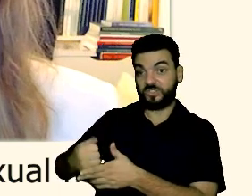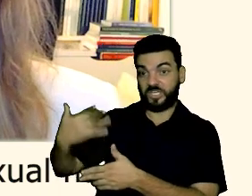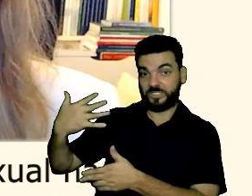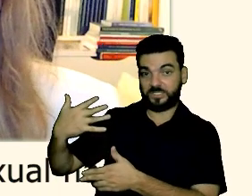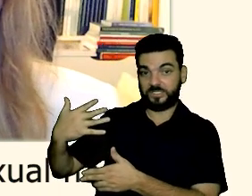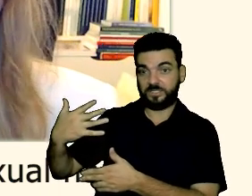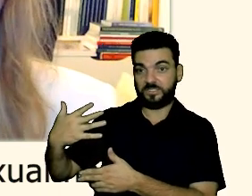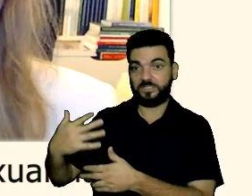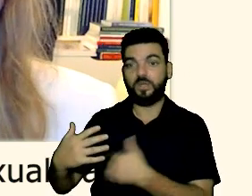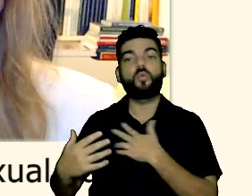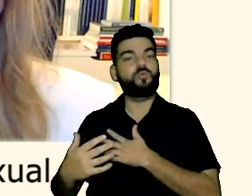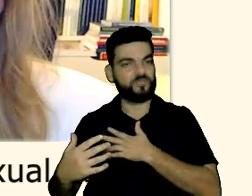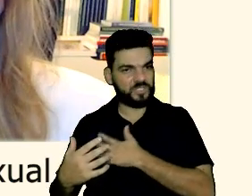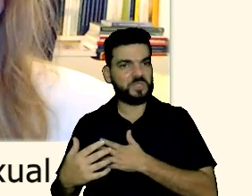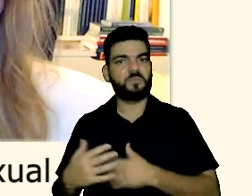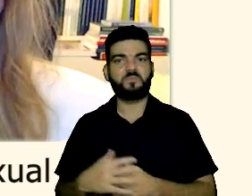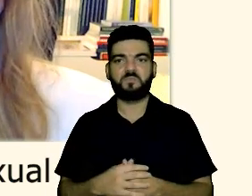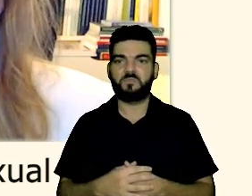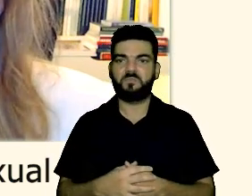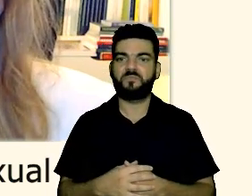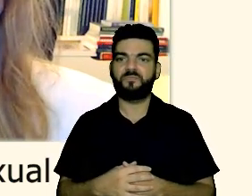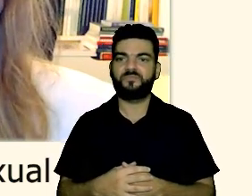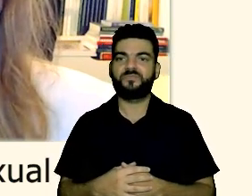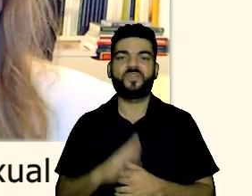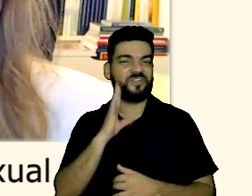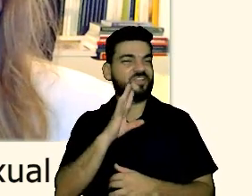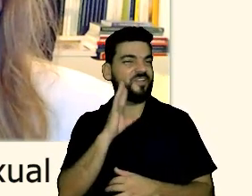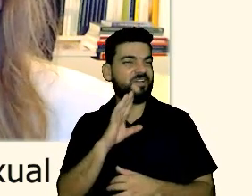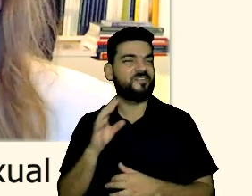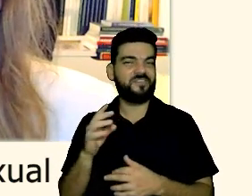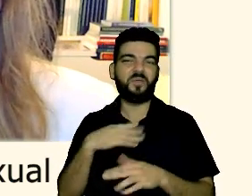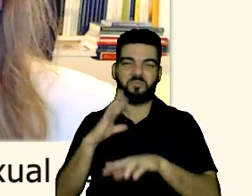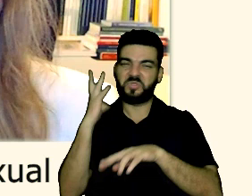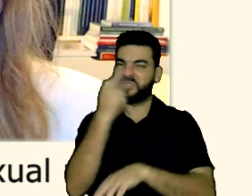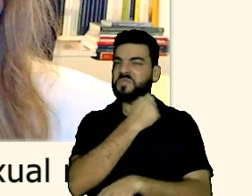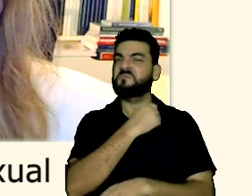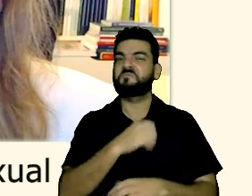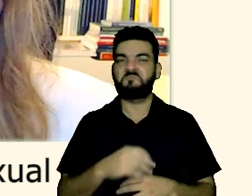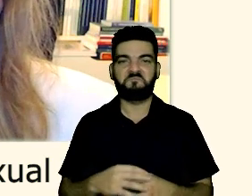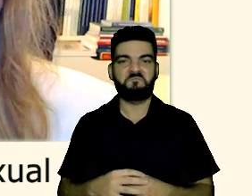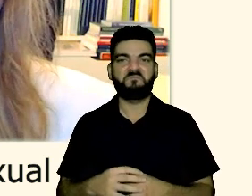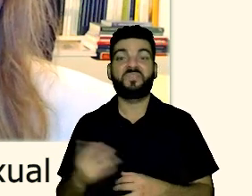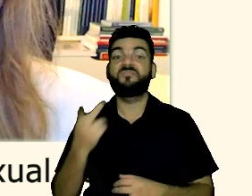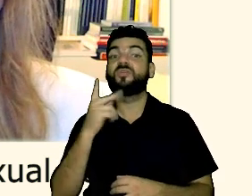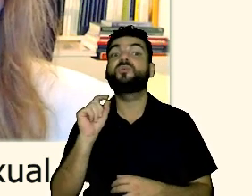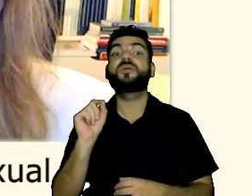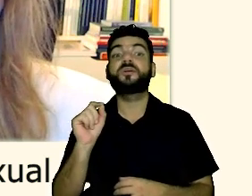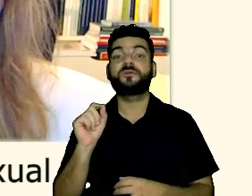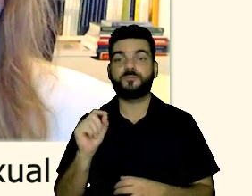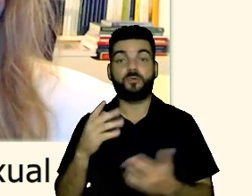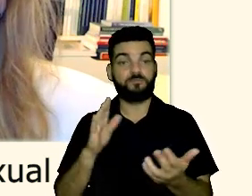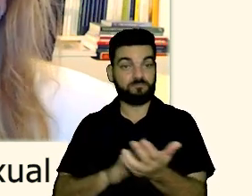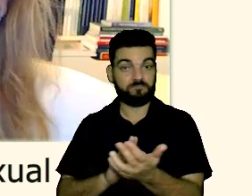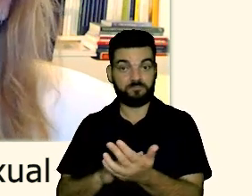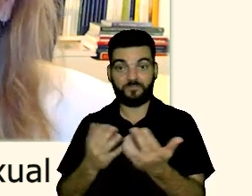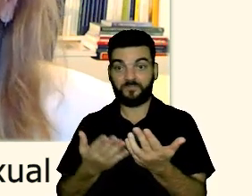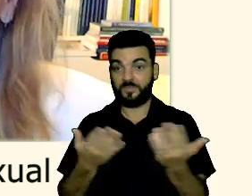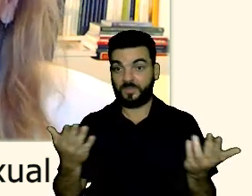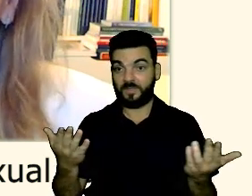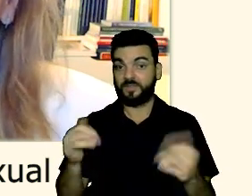necessária. Para fazer esse encerramento, eu vou usar as palavras da Ana Paula aqui no chat, porque são